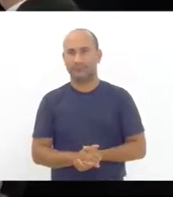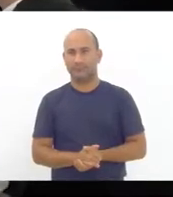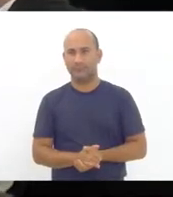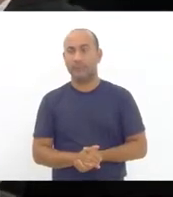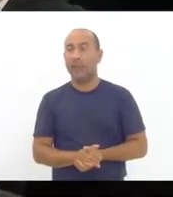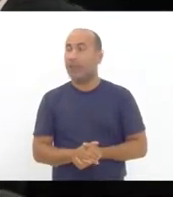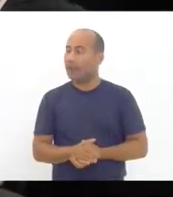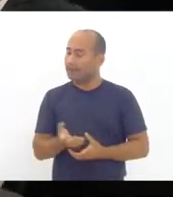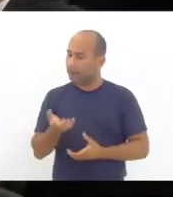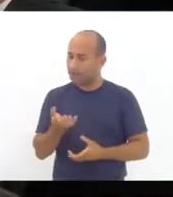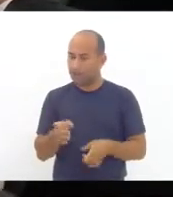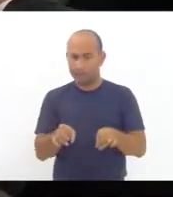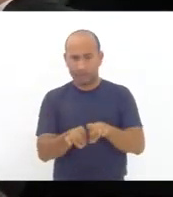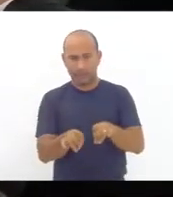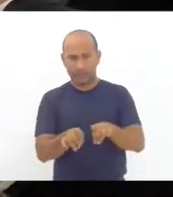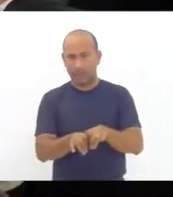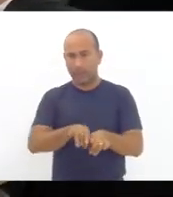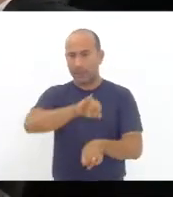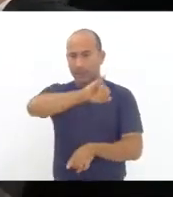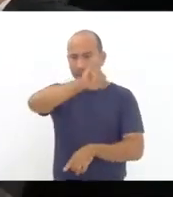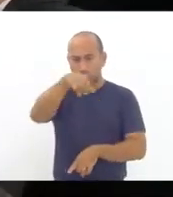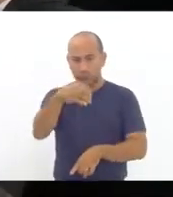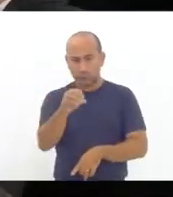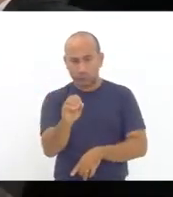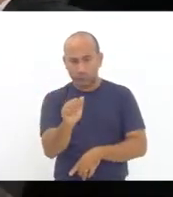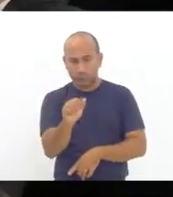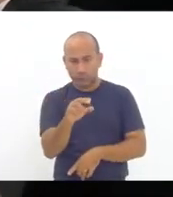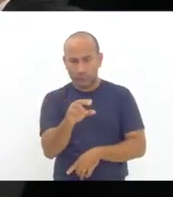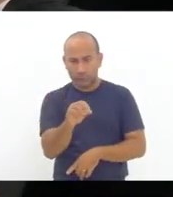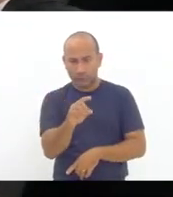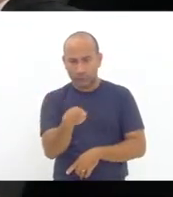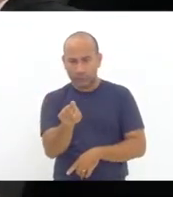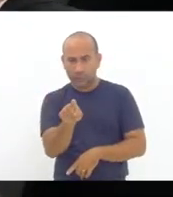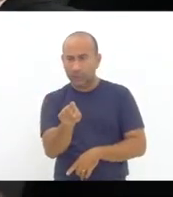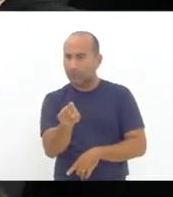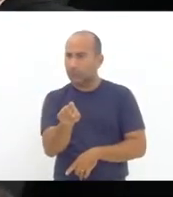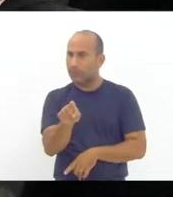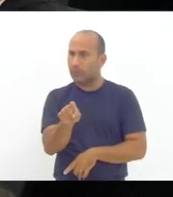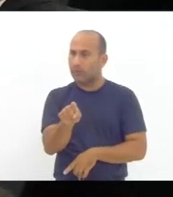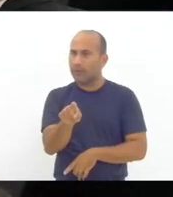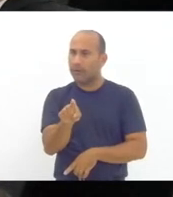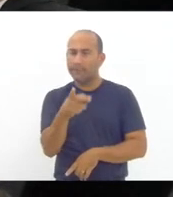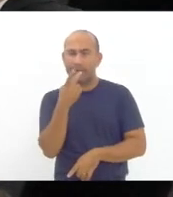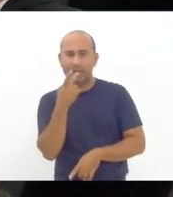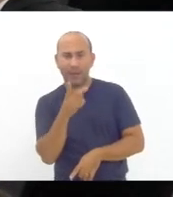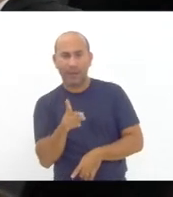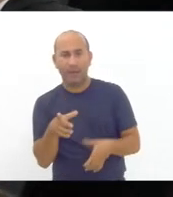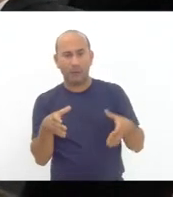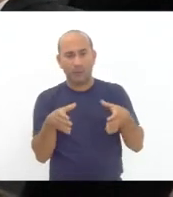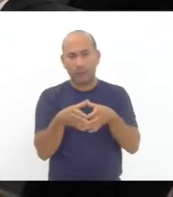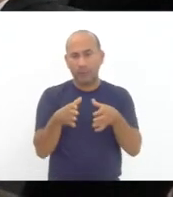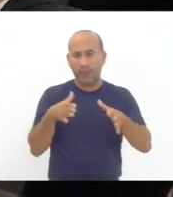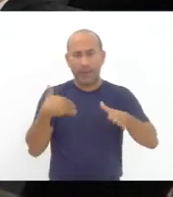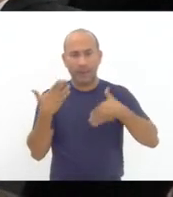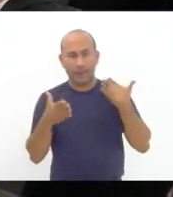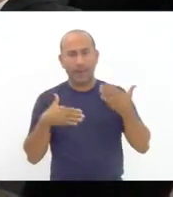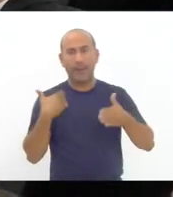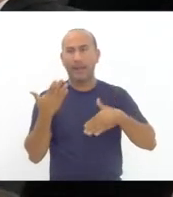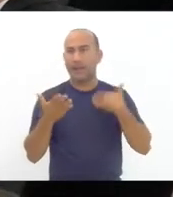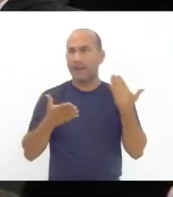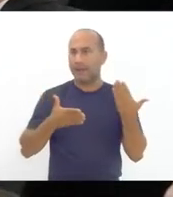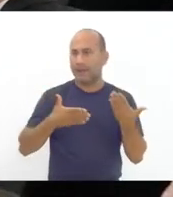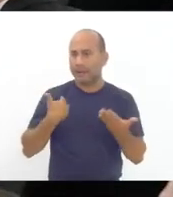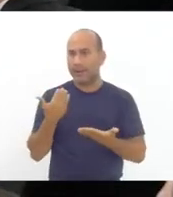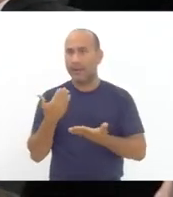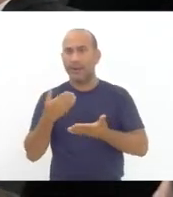quero também registrar João Carlos Medina Luiz André de Souza bloco alegria alegria Homero sanone